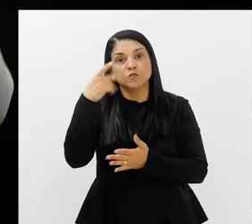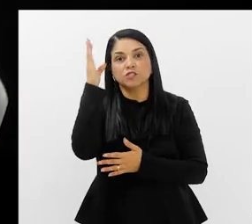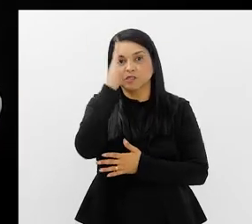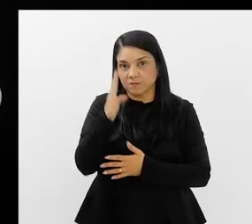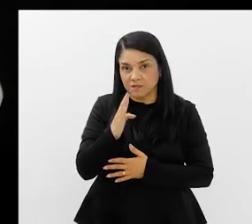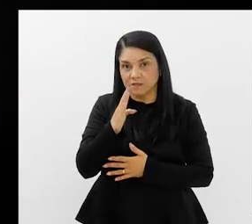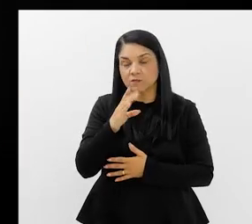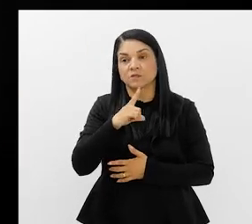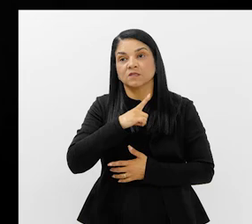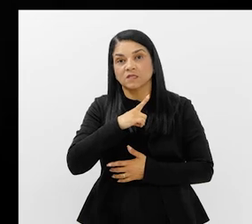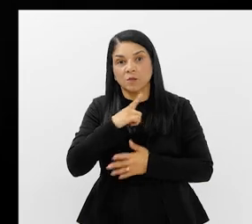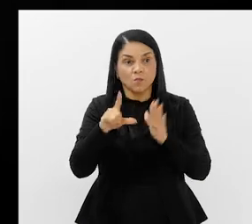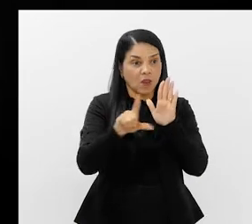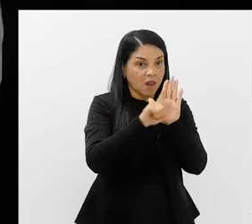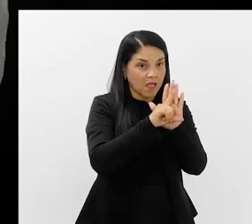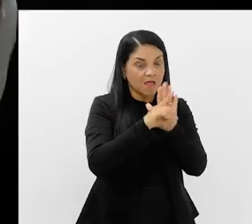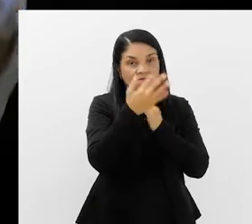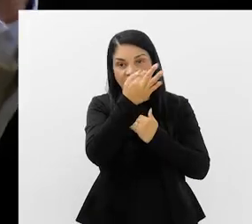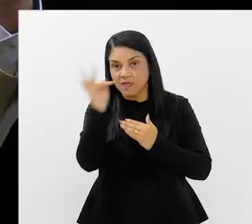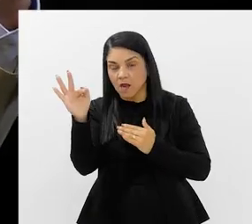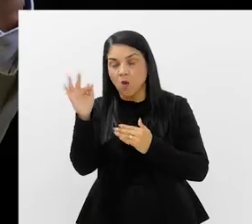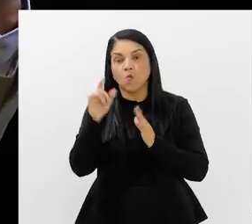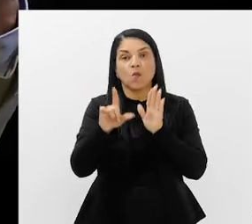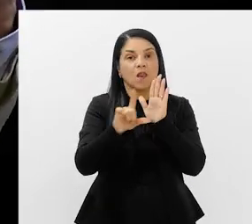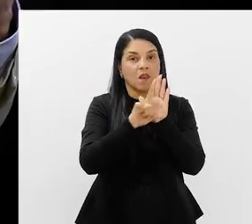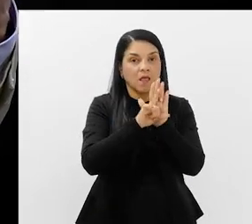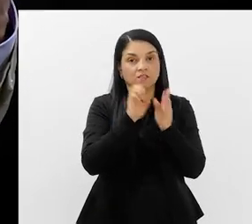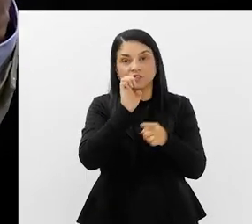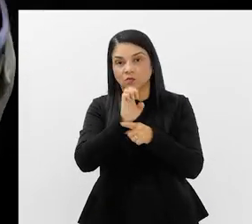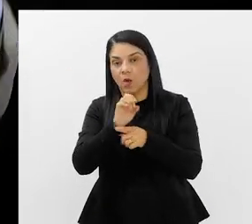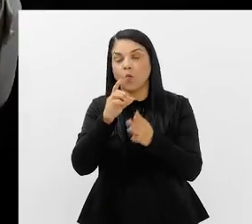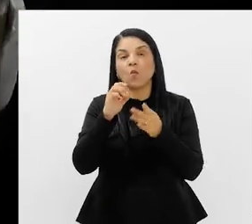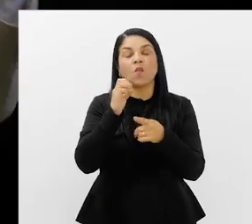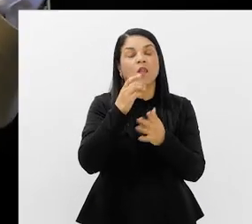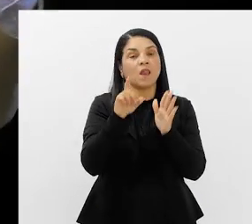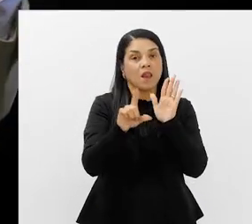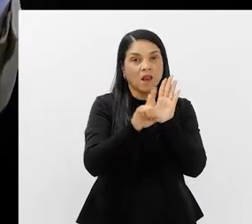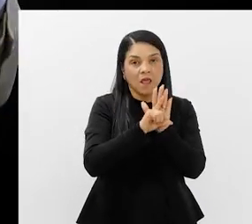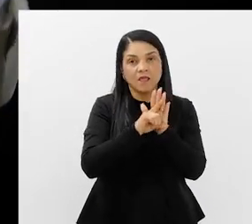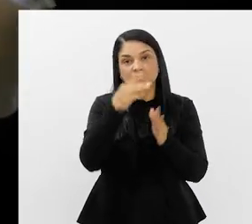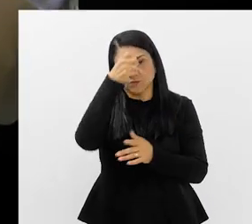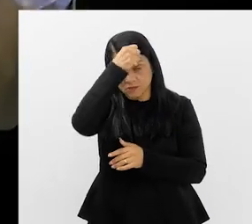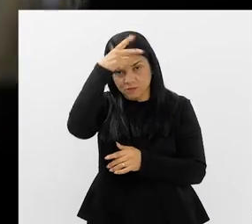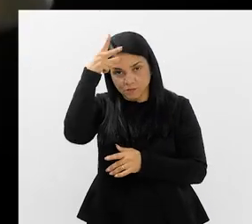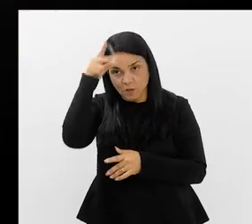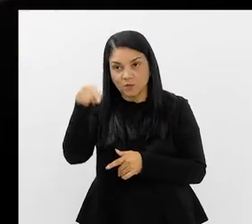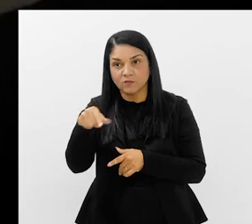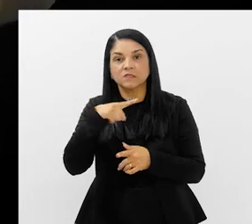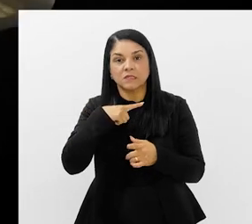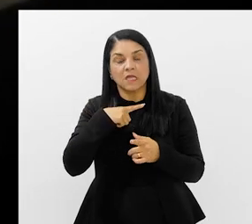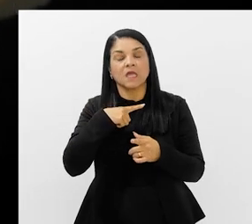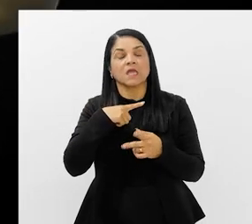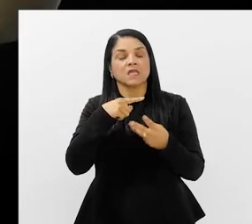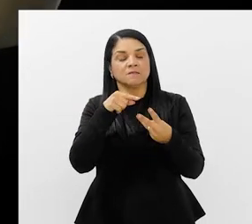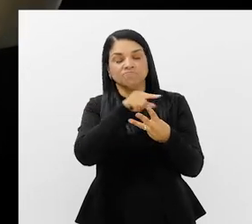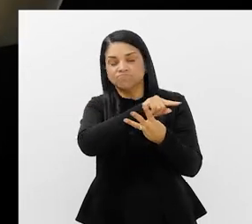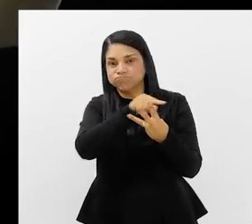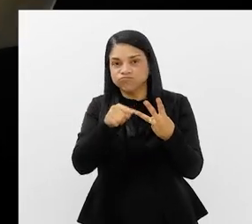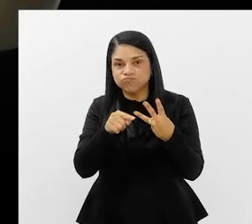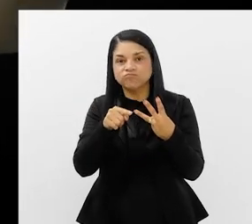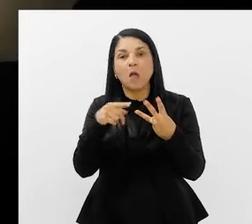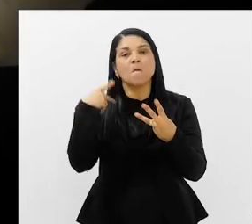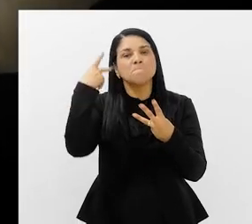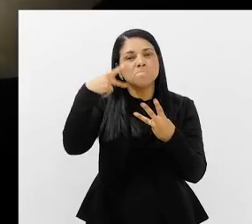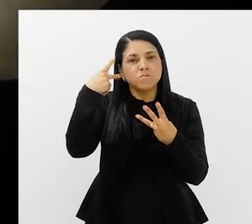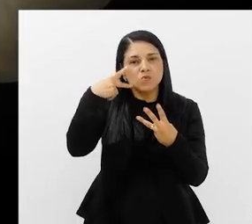política nacional e temos leis federais, estaduais e municipais. Por exemplo, Rio de Janeiro, ele tem o tripé todo. Tem a lei federal, que aqui se